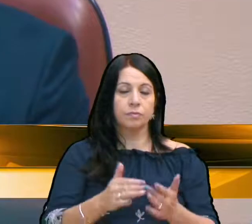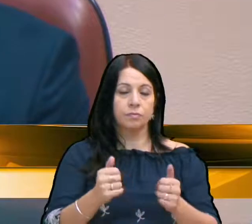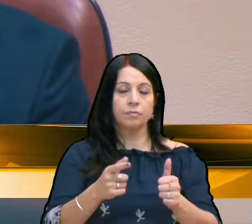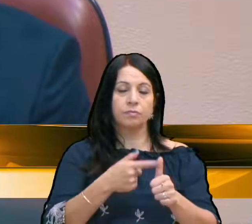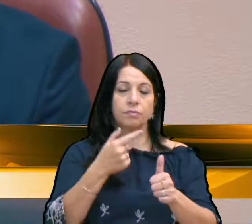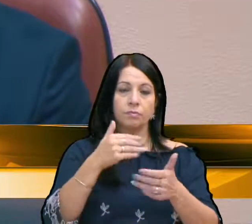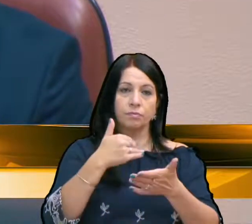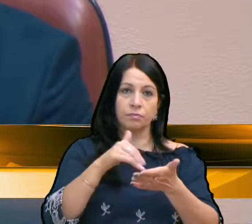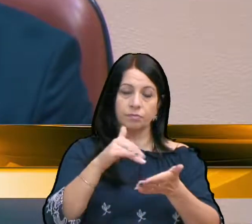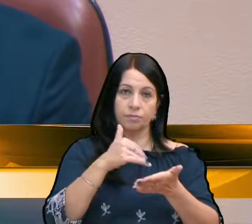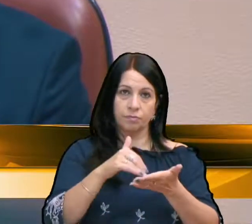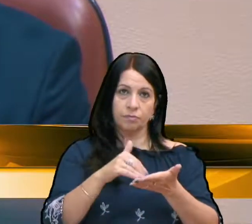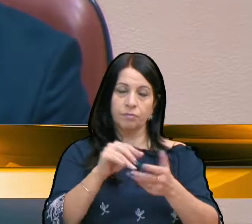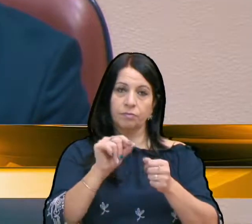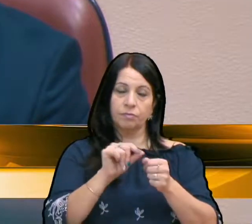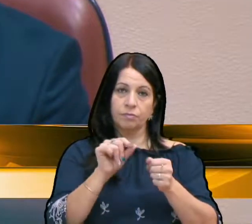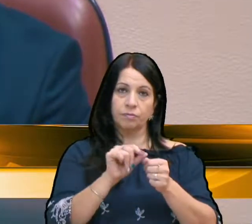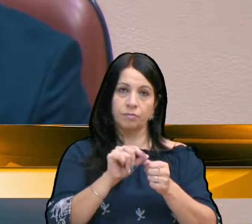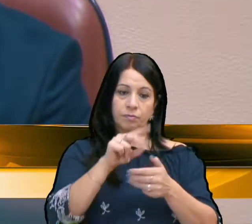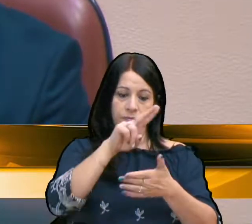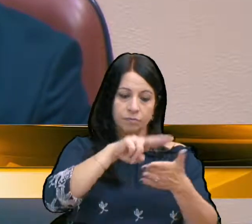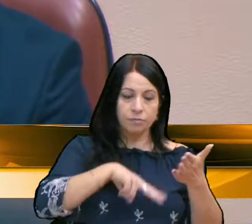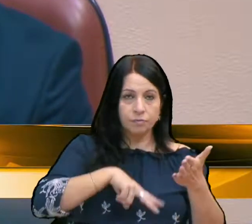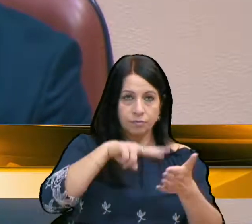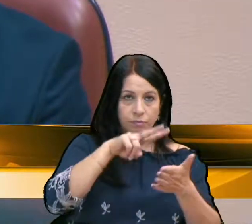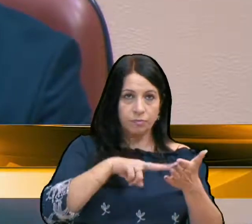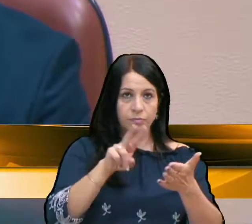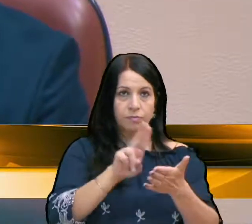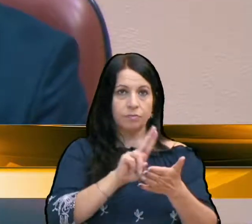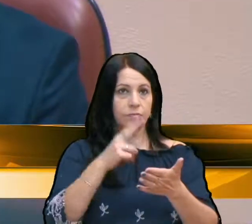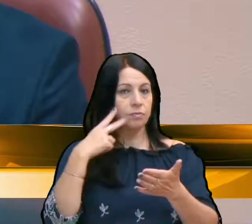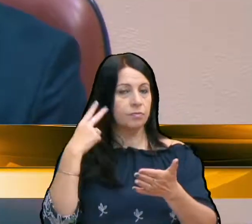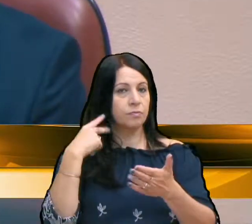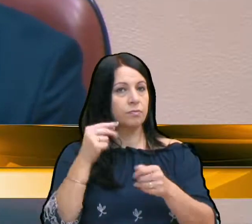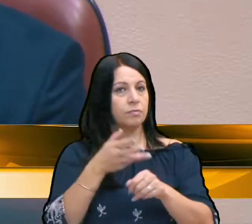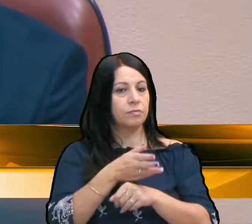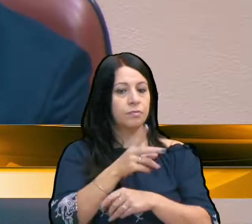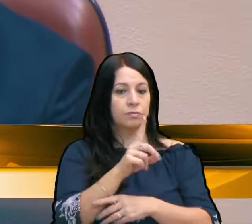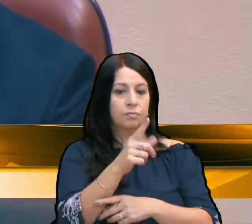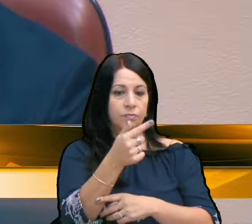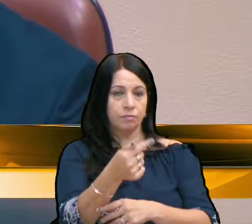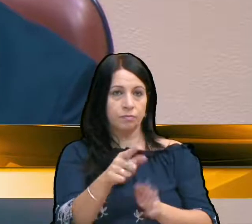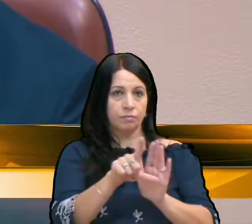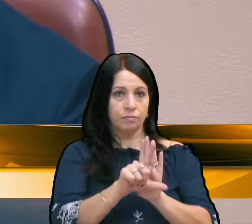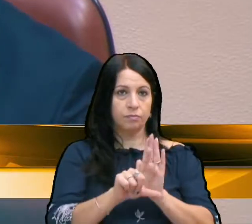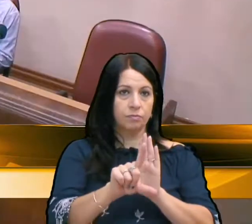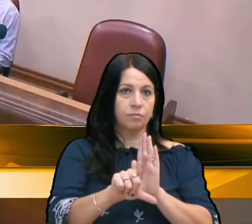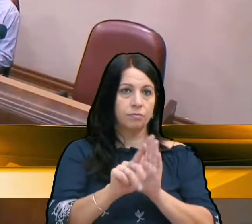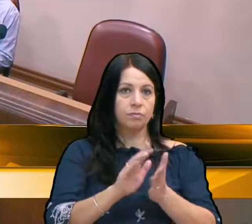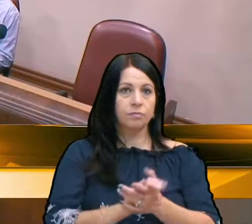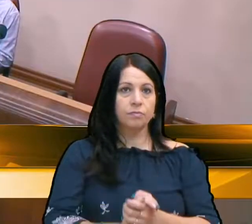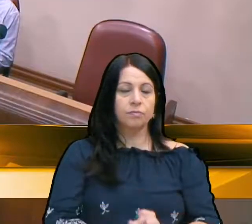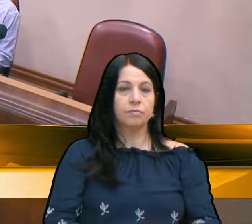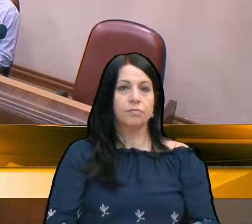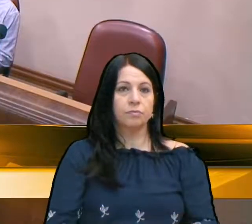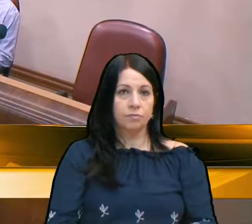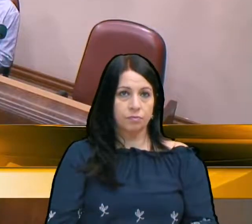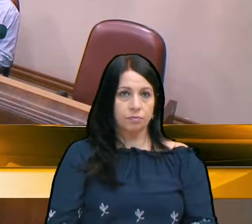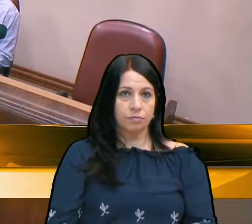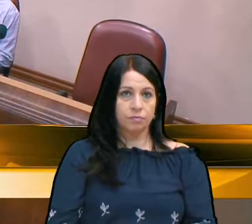primeira secretária que faça a leitura da nominata dos vereadores que compõem a 17ª legislatura.